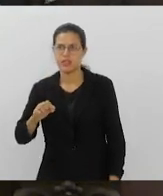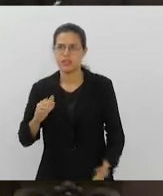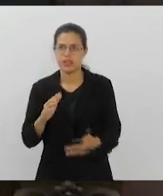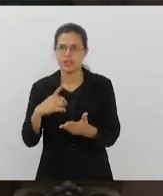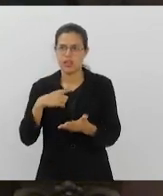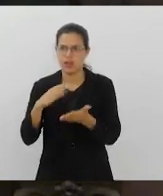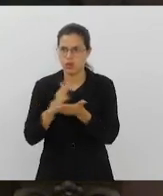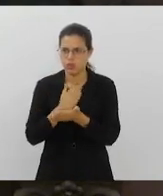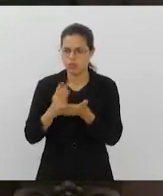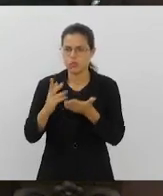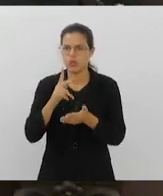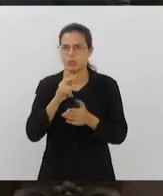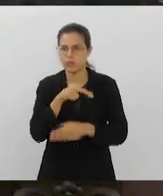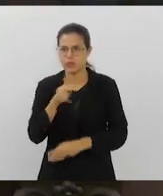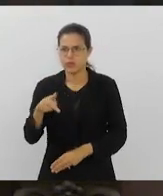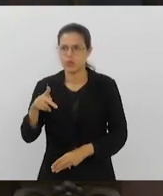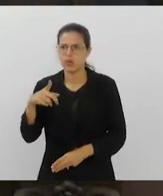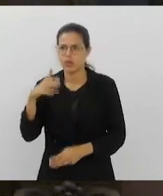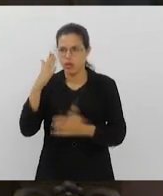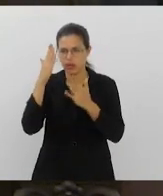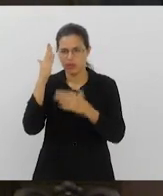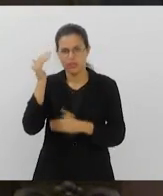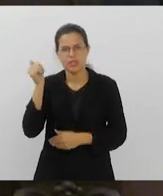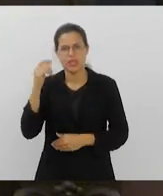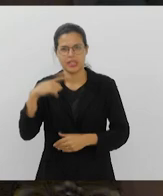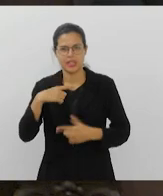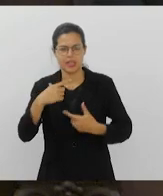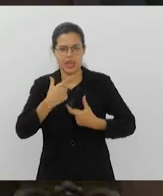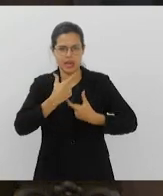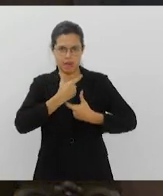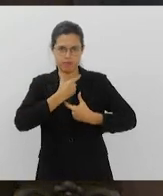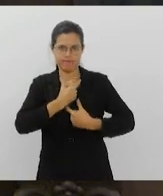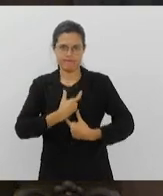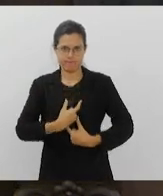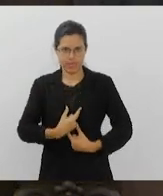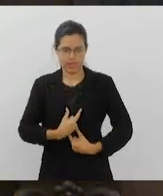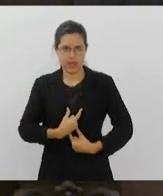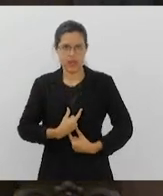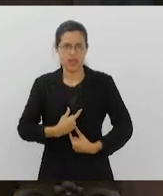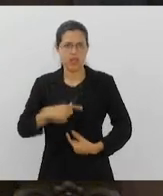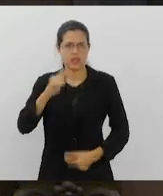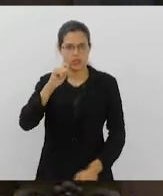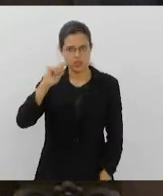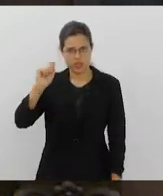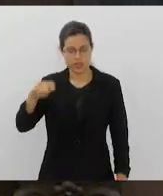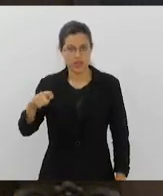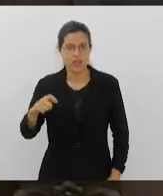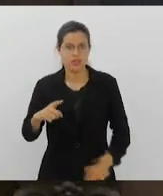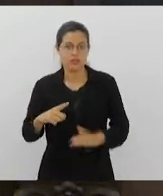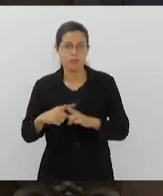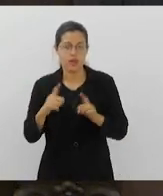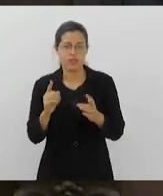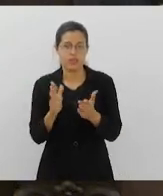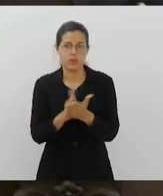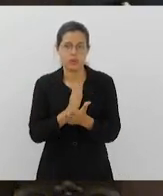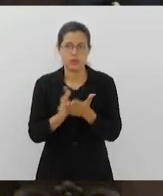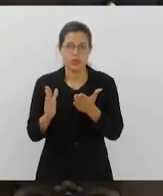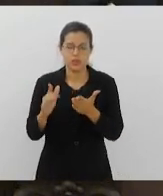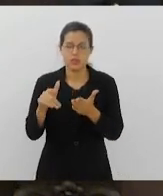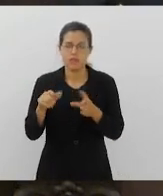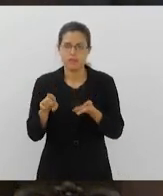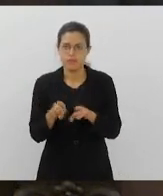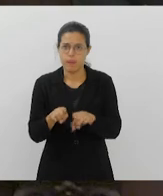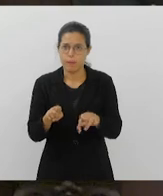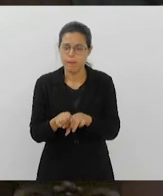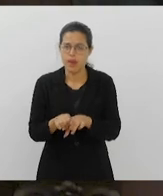que é detentor da medalha Tiradentes, mas para aqueles mestres, em reconhecimento por parte deste